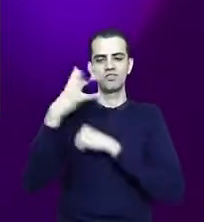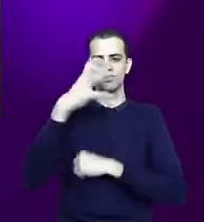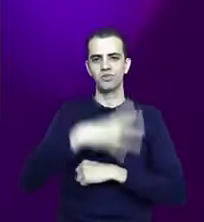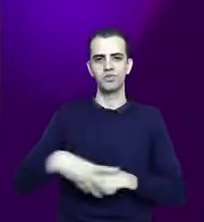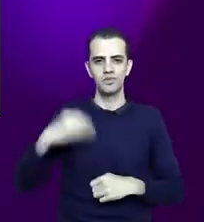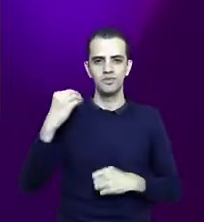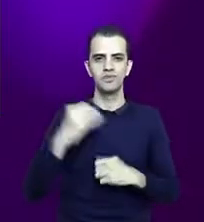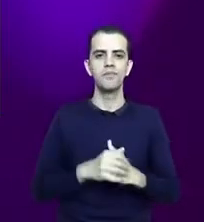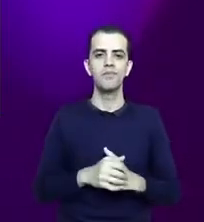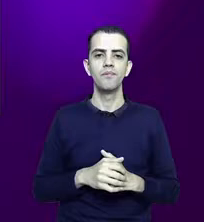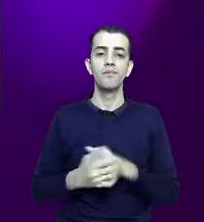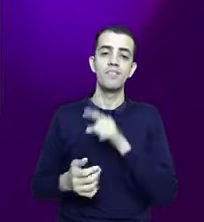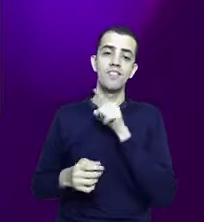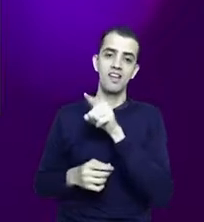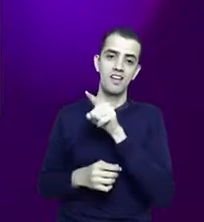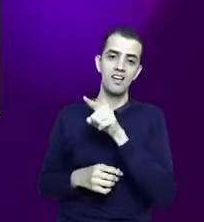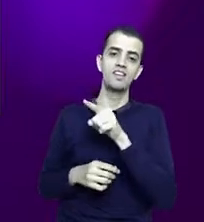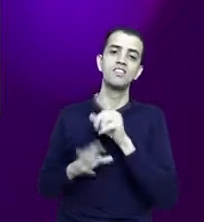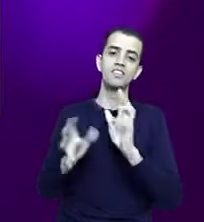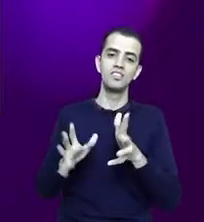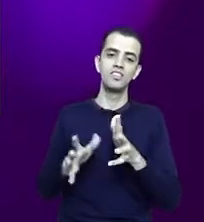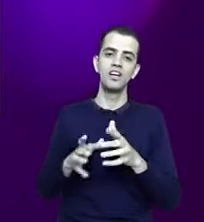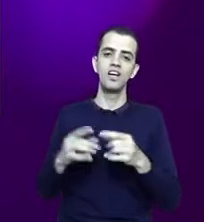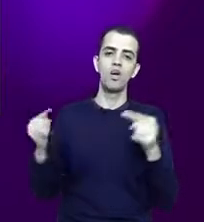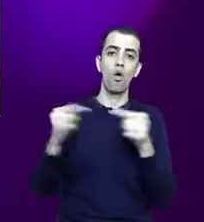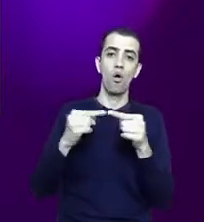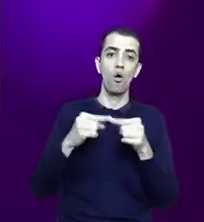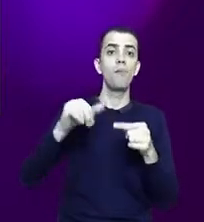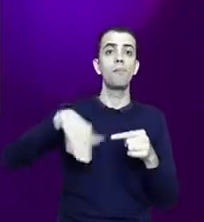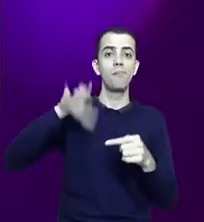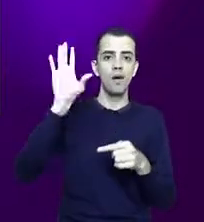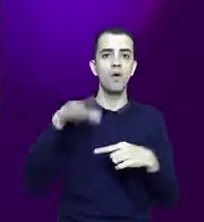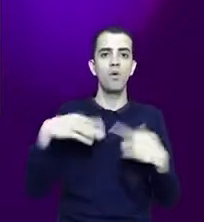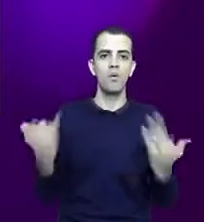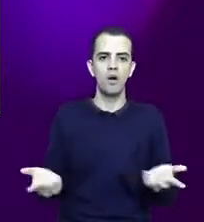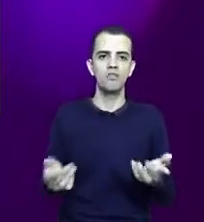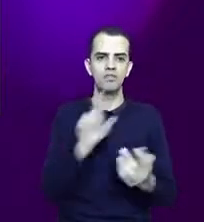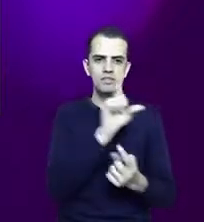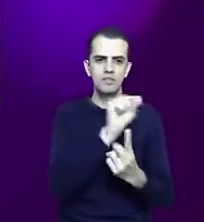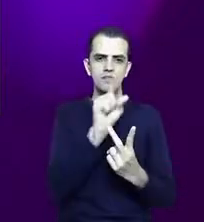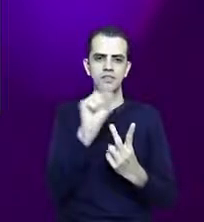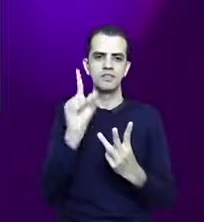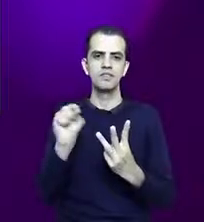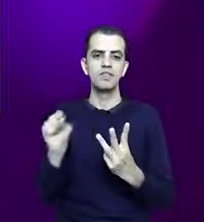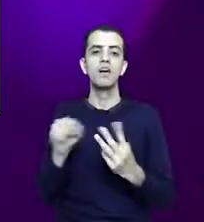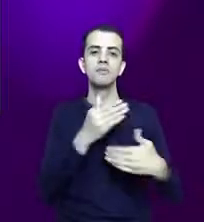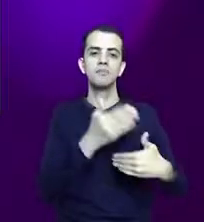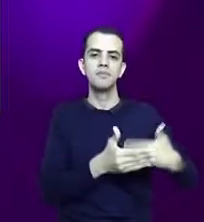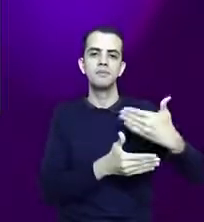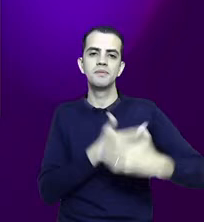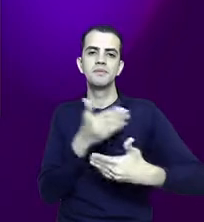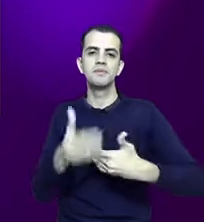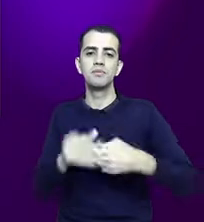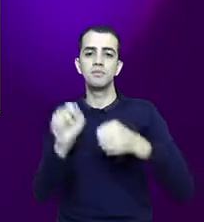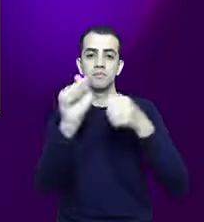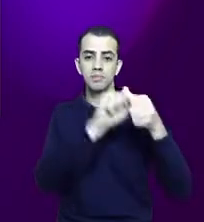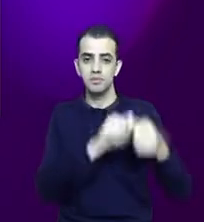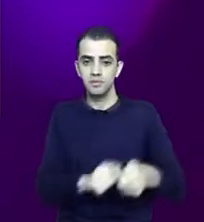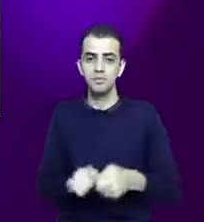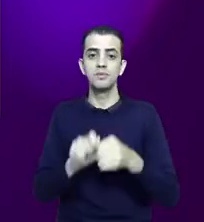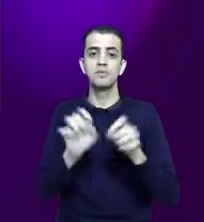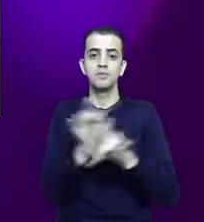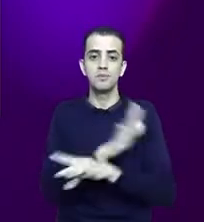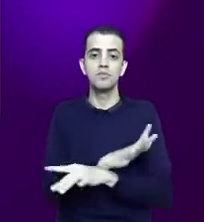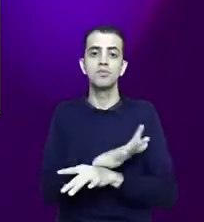mais adequada e a antiversão mais adequada para esse caso, todas as etapas da confecção da prótese e a prótese, por